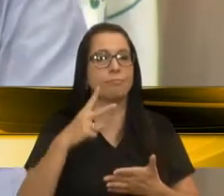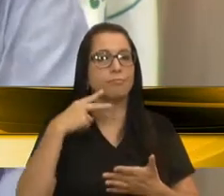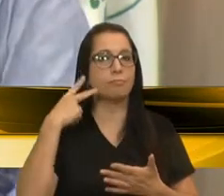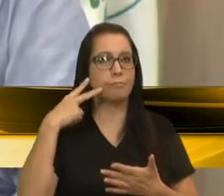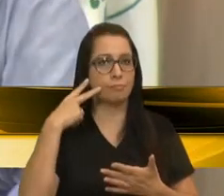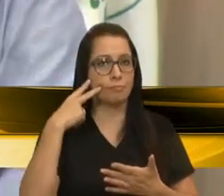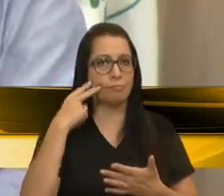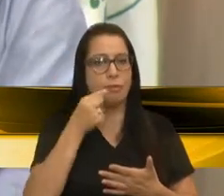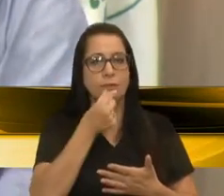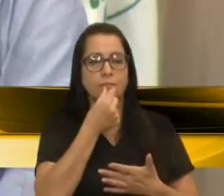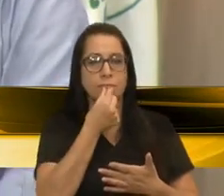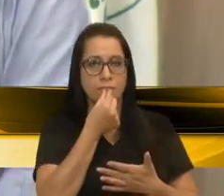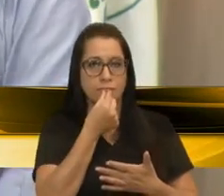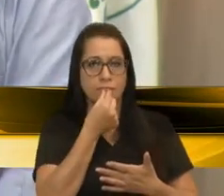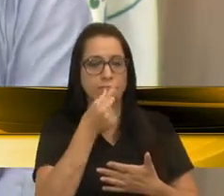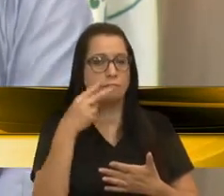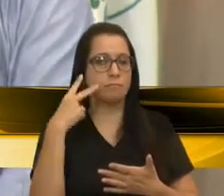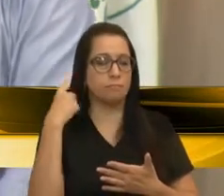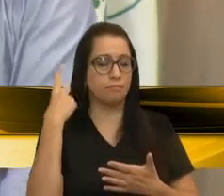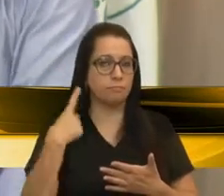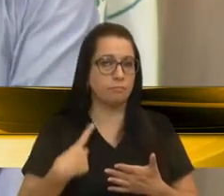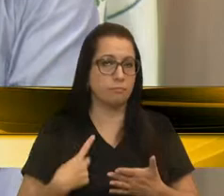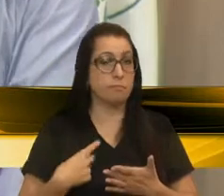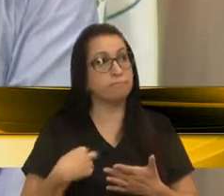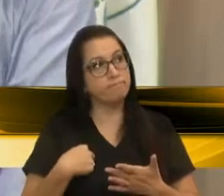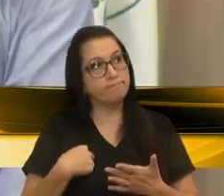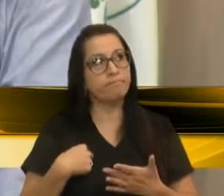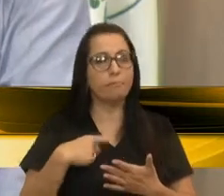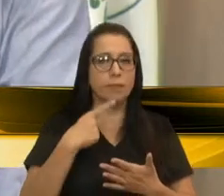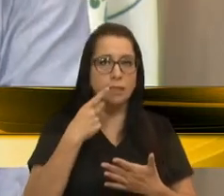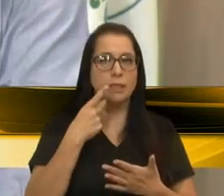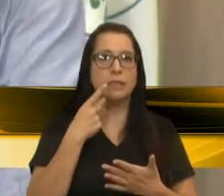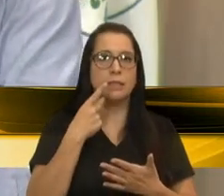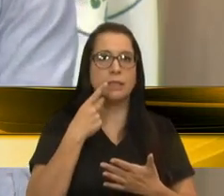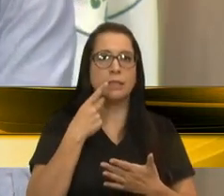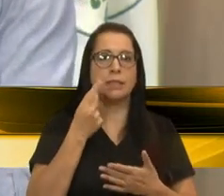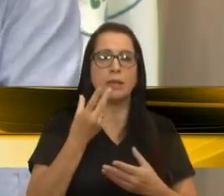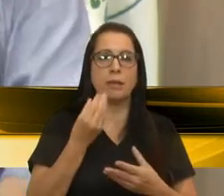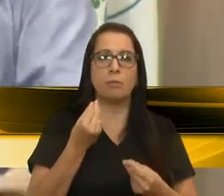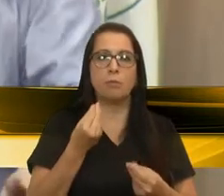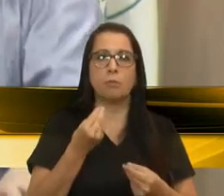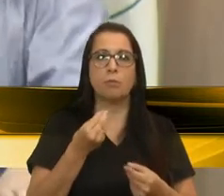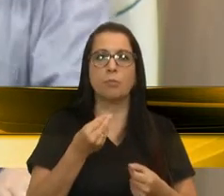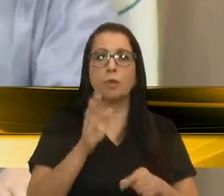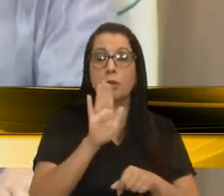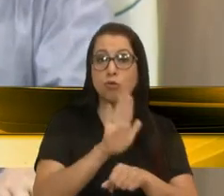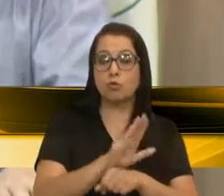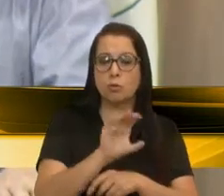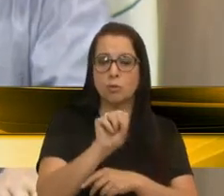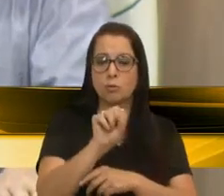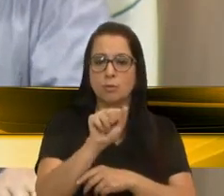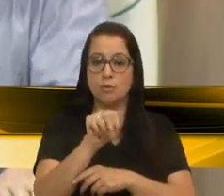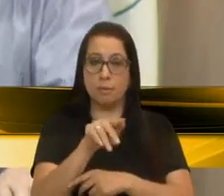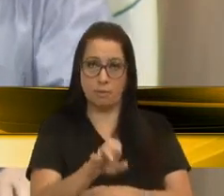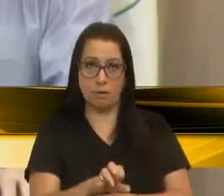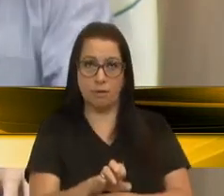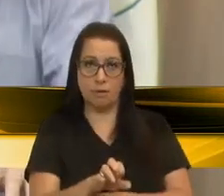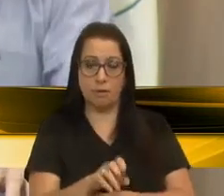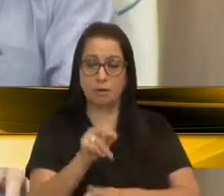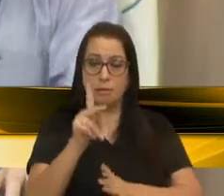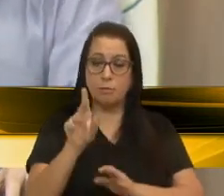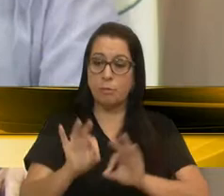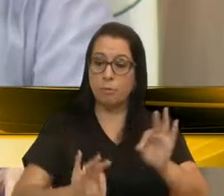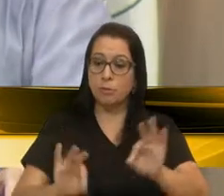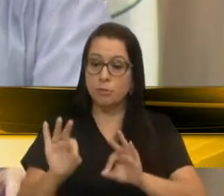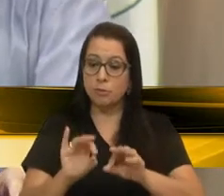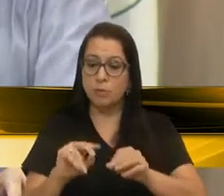Vereador Rodrigo Beltrão, vereadora Denise, eu diria que a grande contribuição do SAMAI para o planejamento